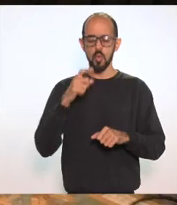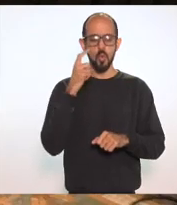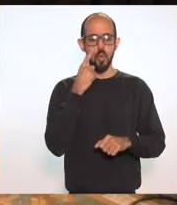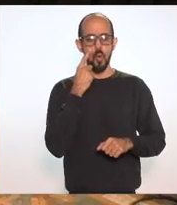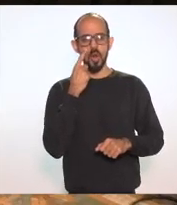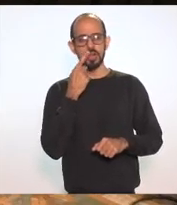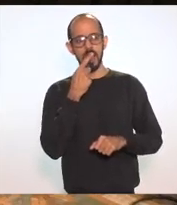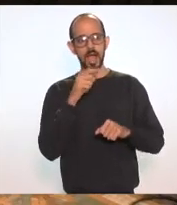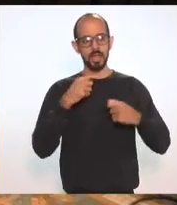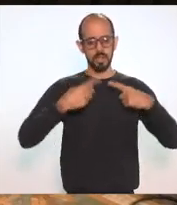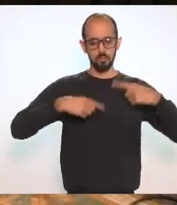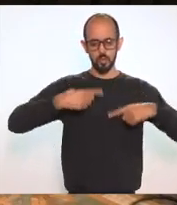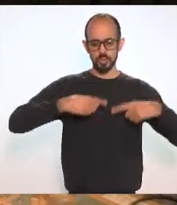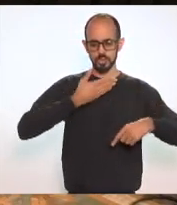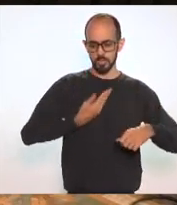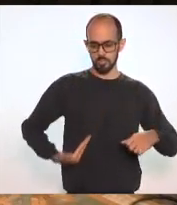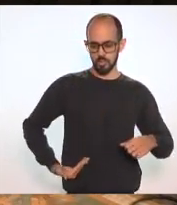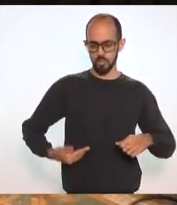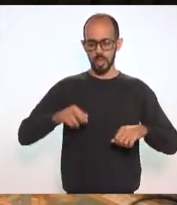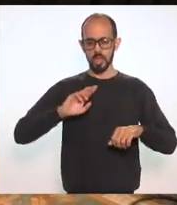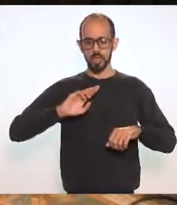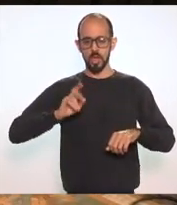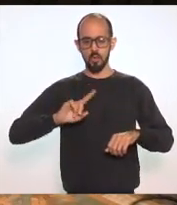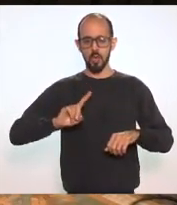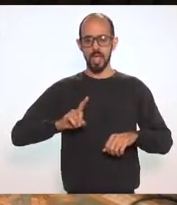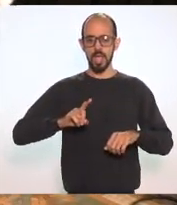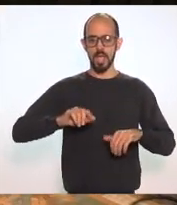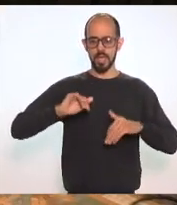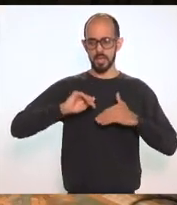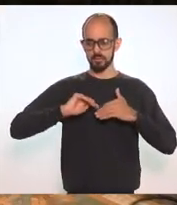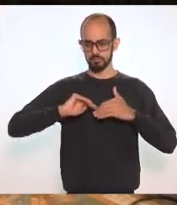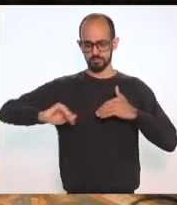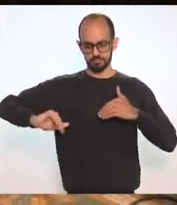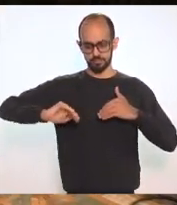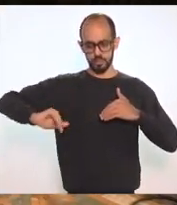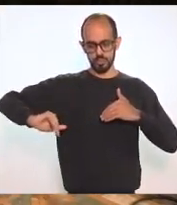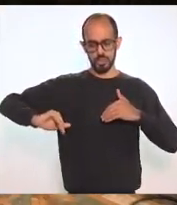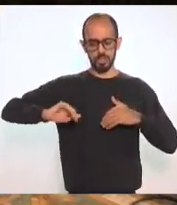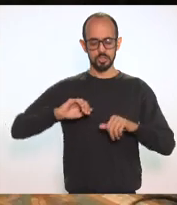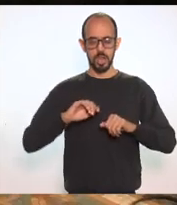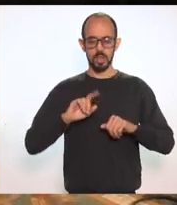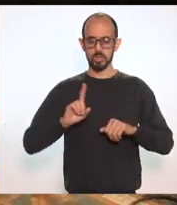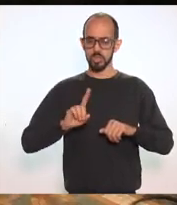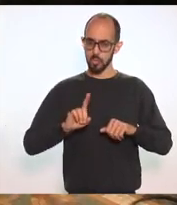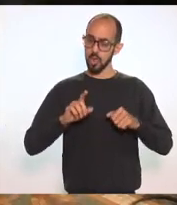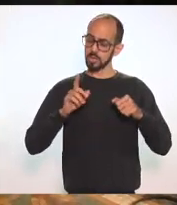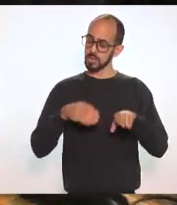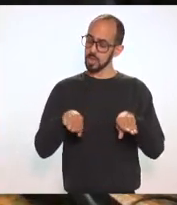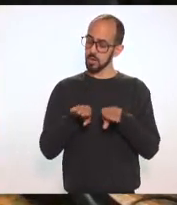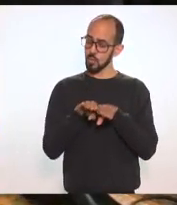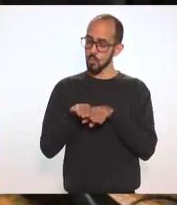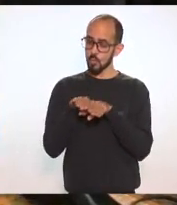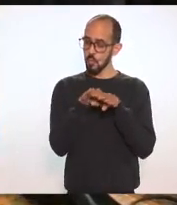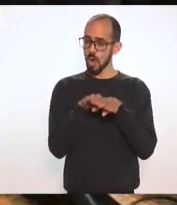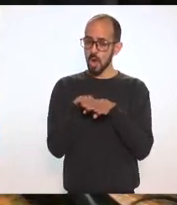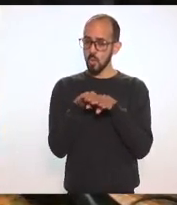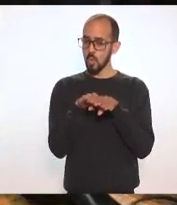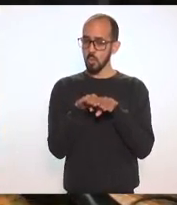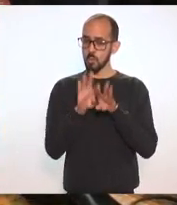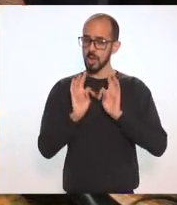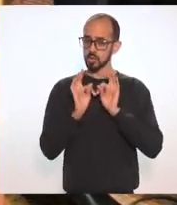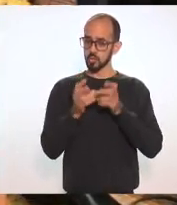na política pública, que não é fatiado, que não é a pedido A ou B, mas que seja igual para todos. Quando a gente fala